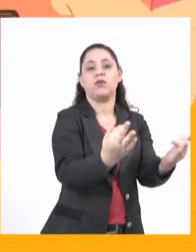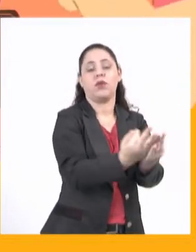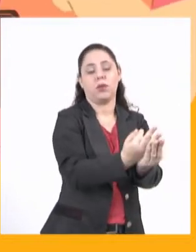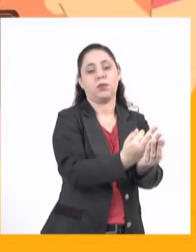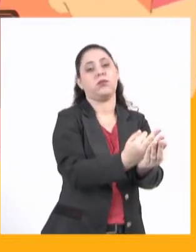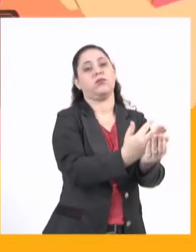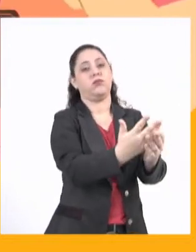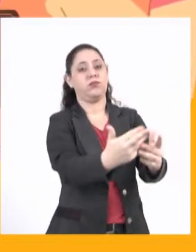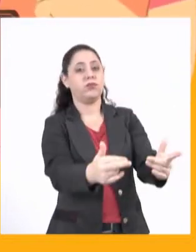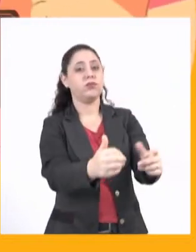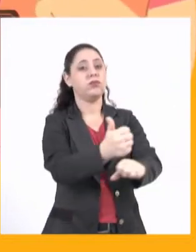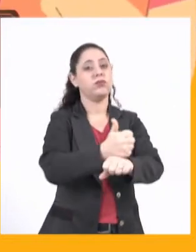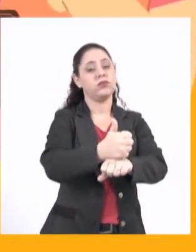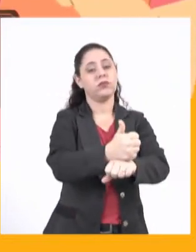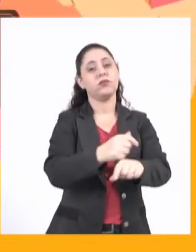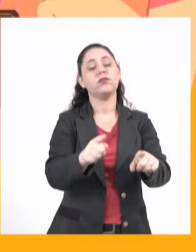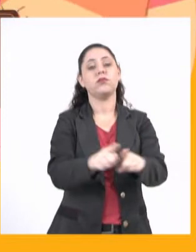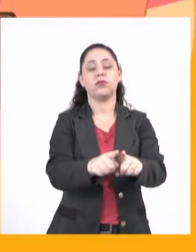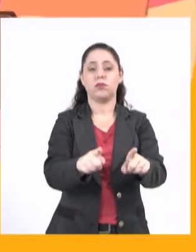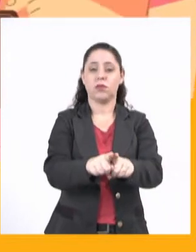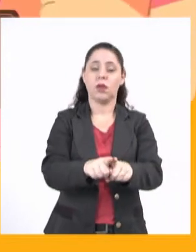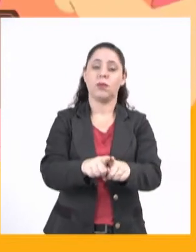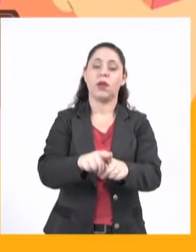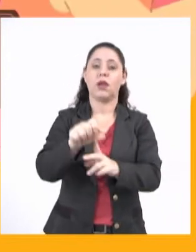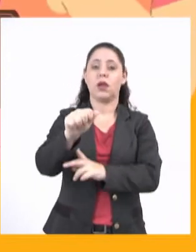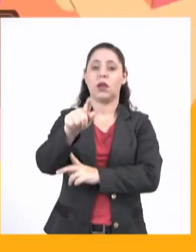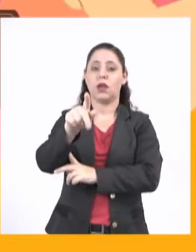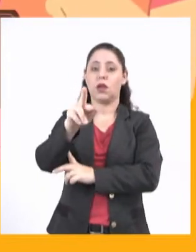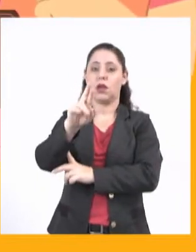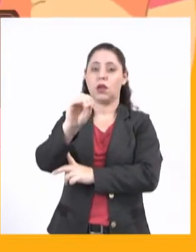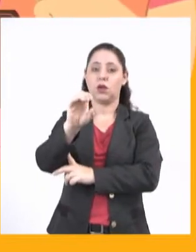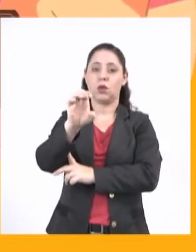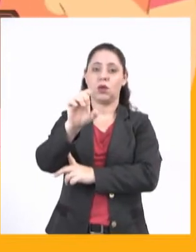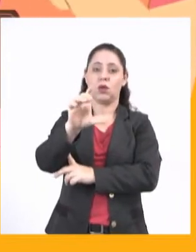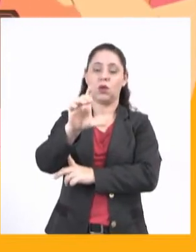de qualidade, agroecológico. E a